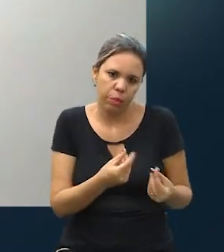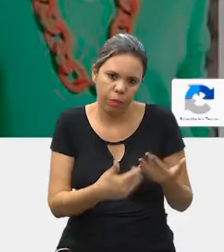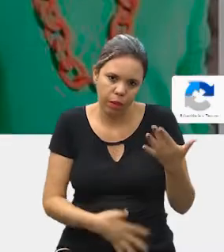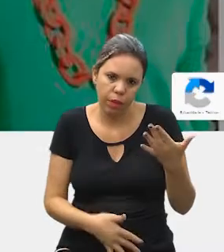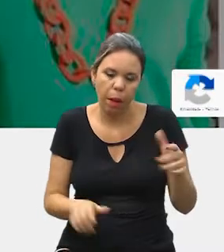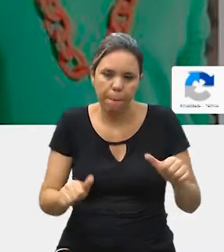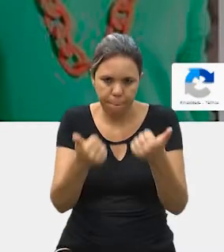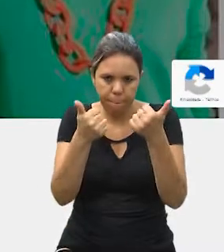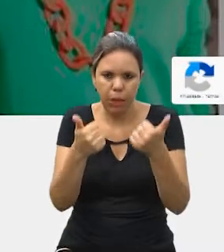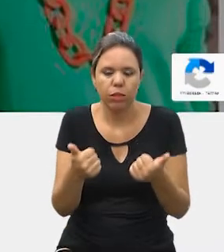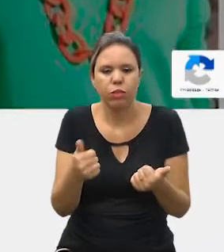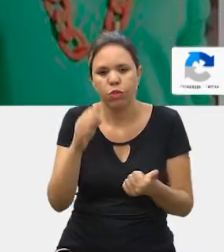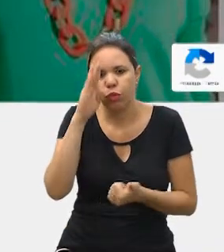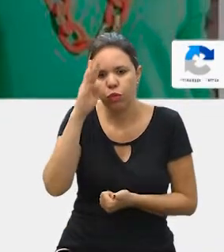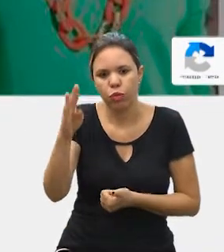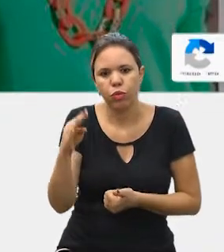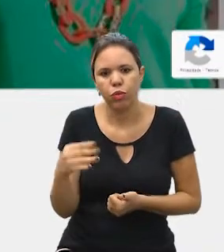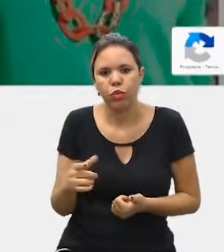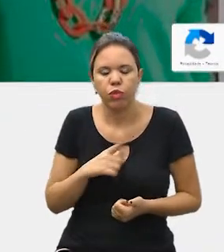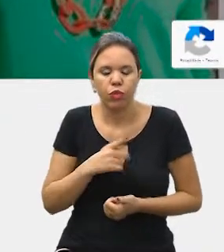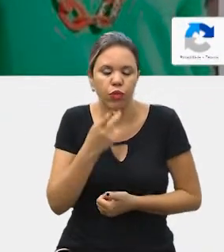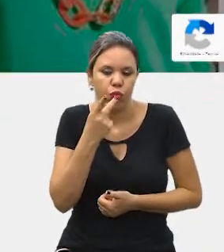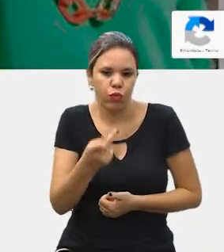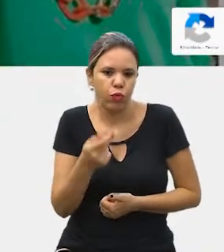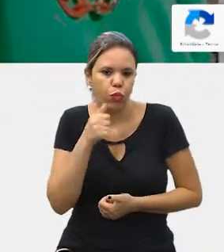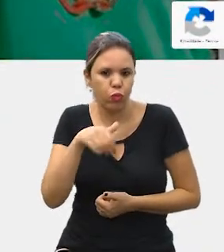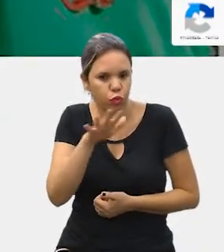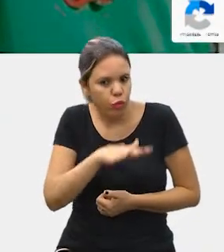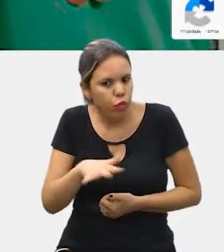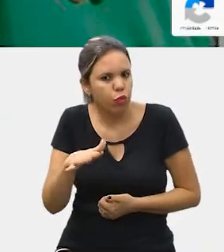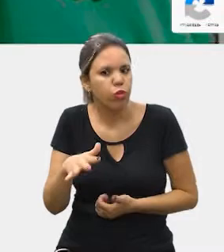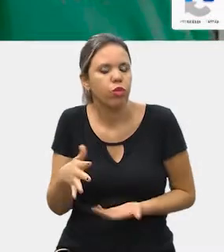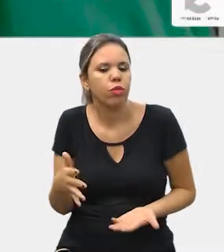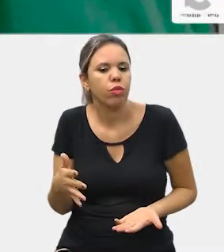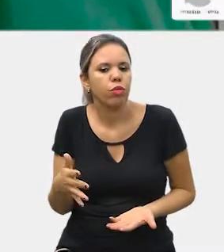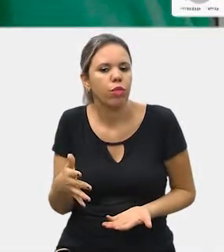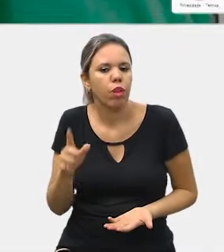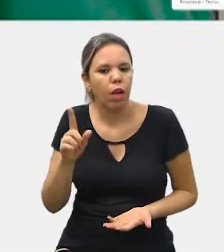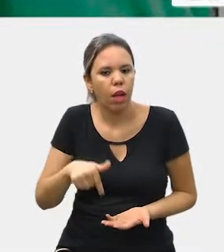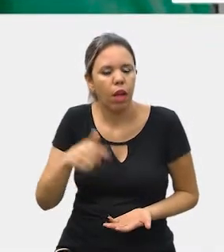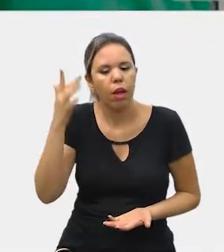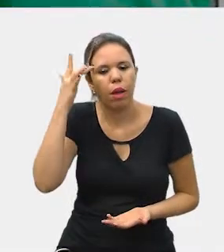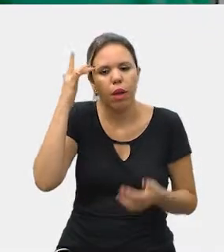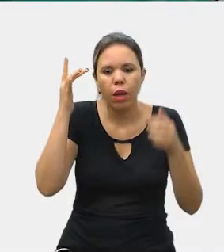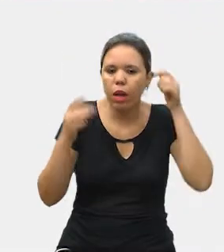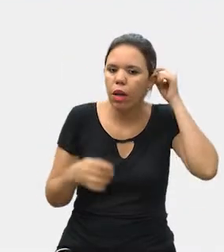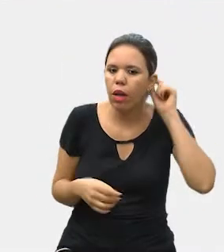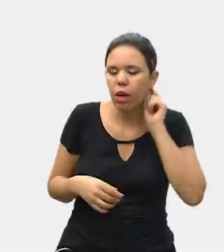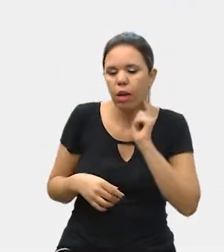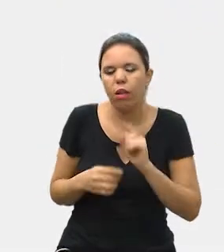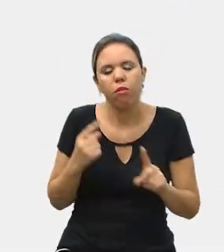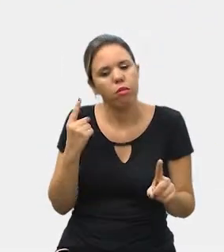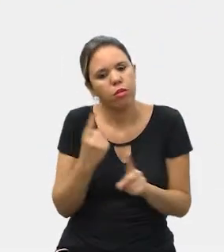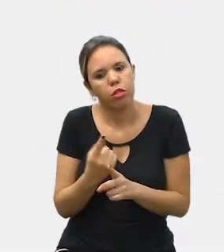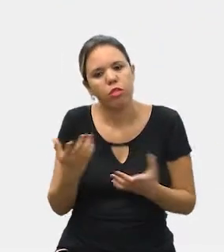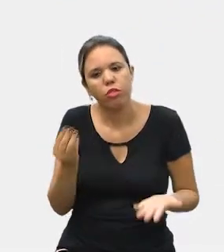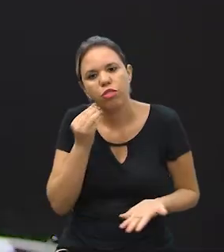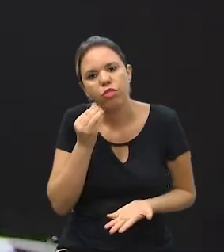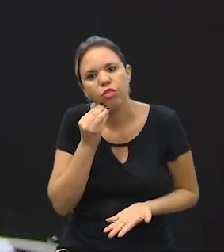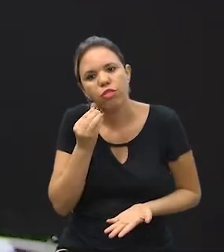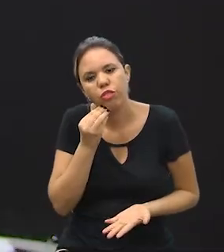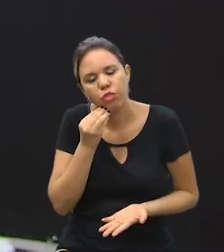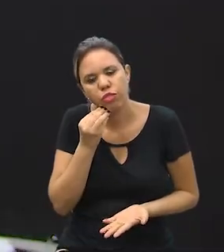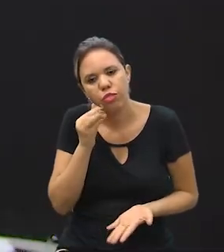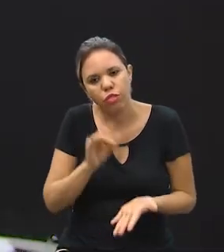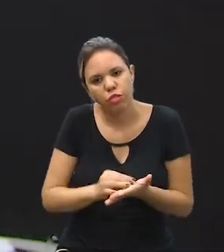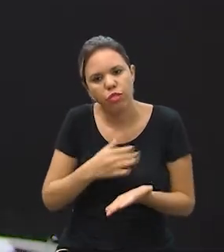coisa positiva, principalmente quando a gente está falando de mulheres que, ao amadurecer, encontram aí uma oportunidade